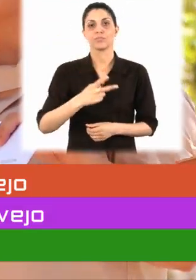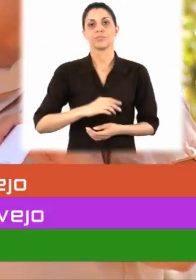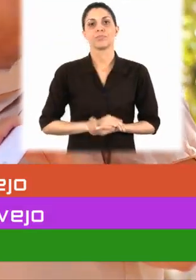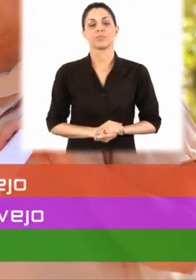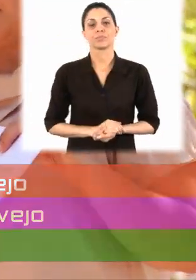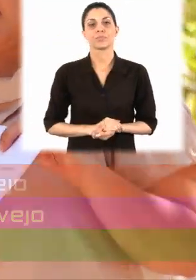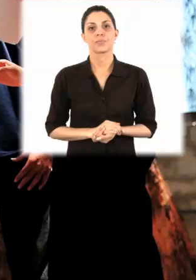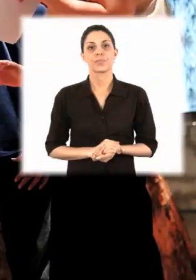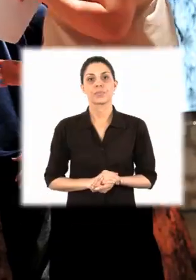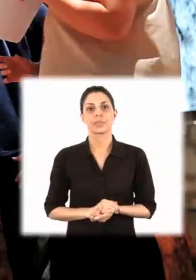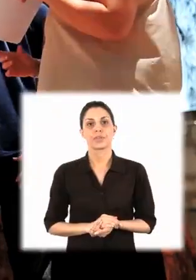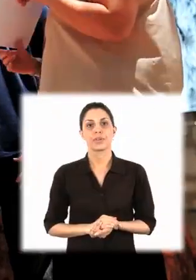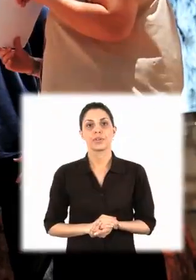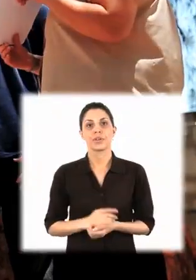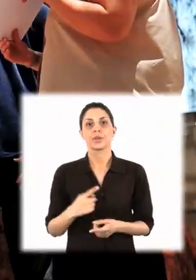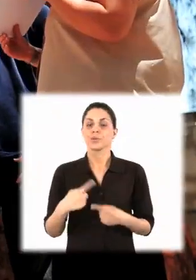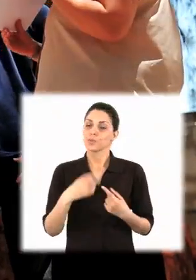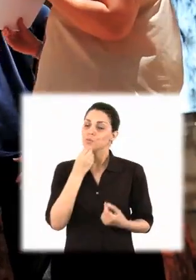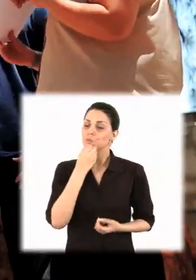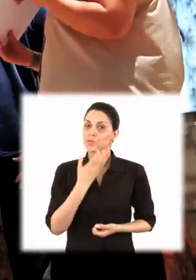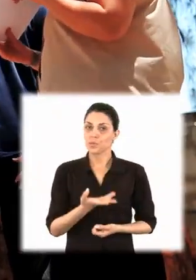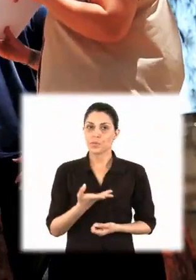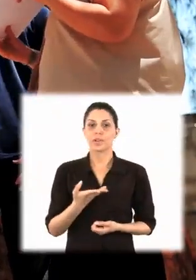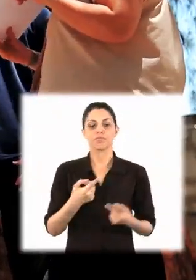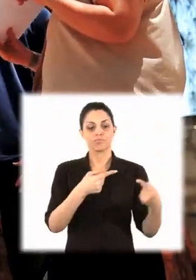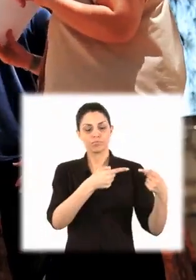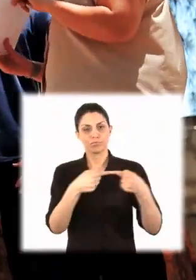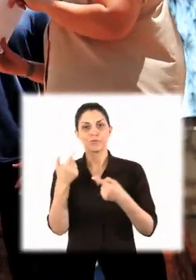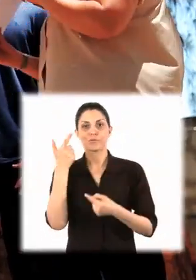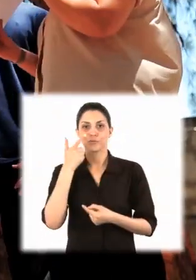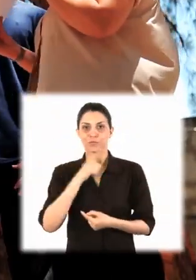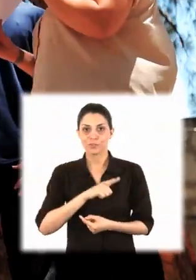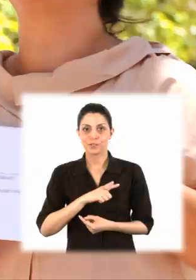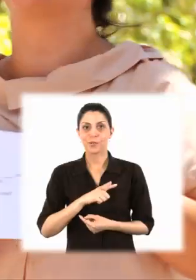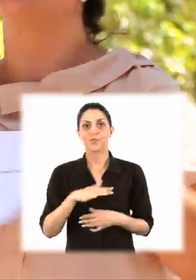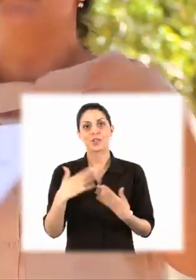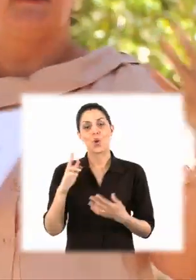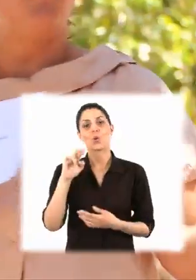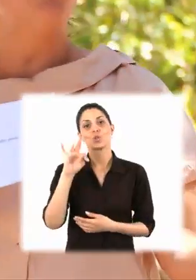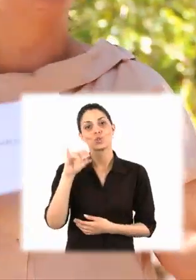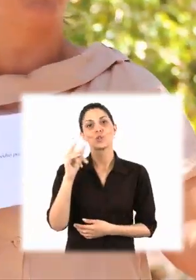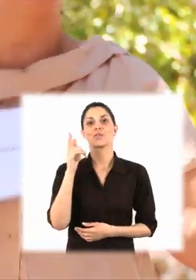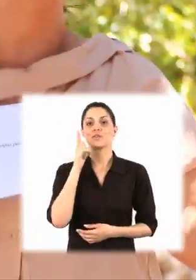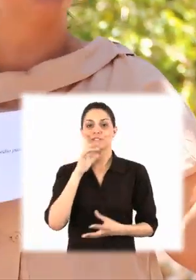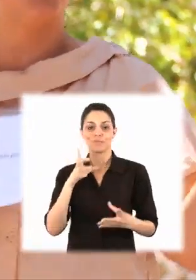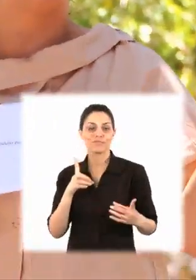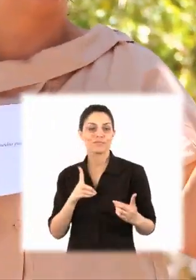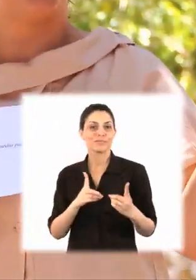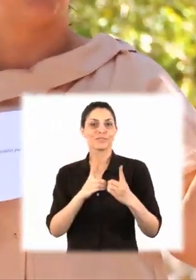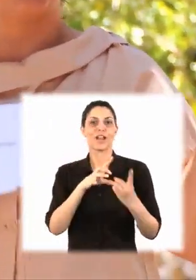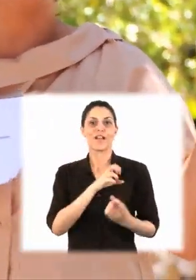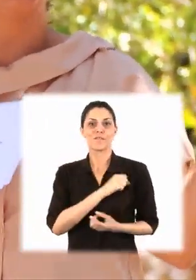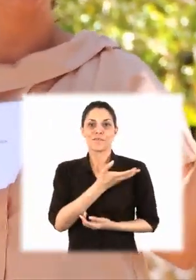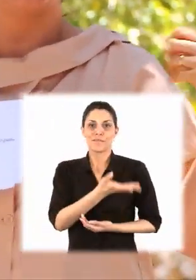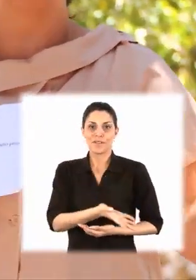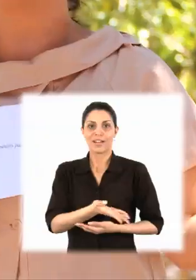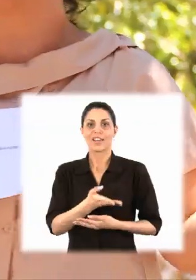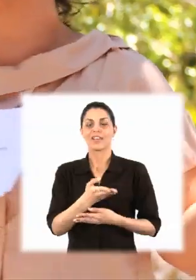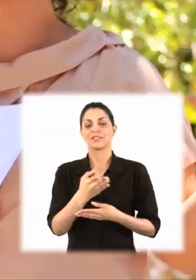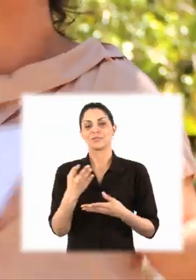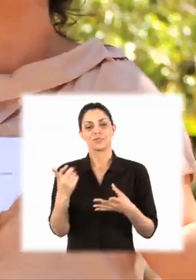desses dois casos. Portanto, você fez muito bem a concordância. Rutilio irá encontrar-se com a sua